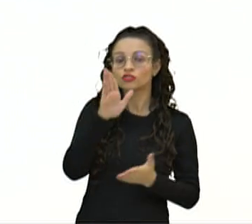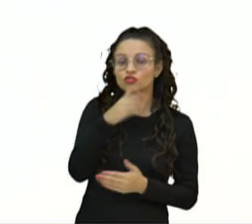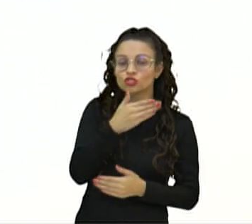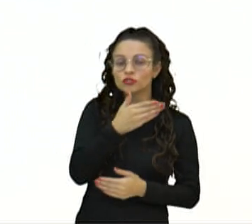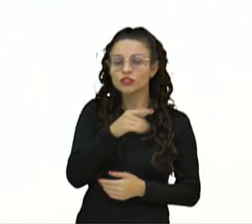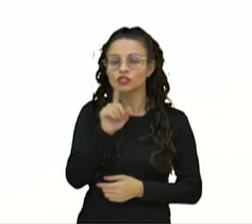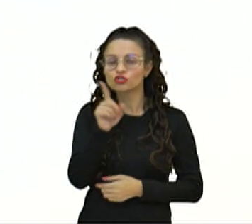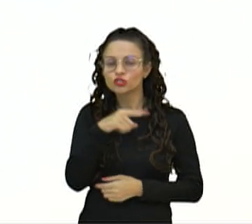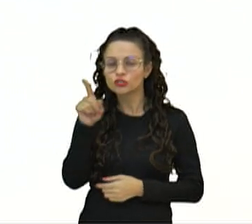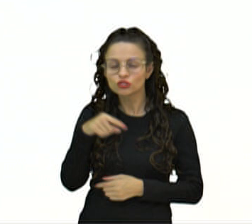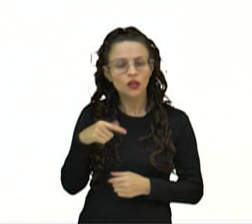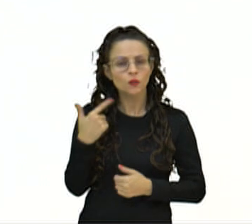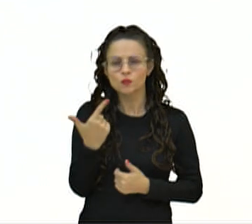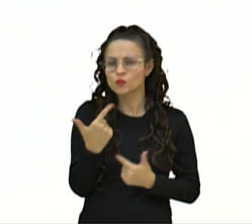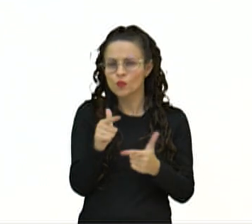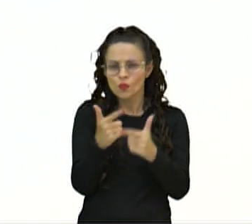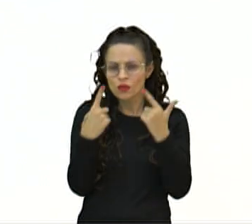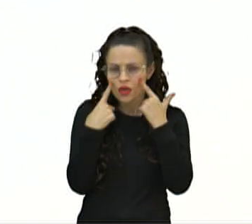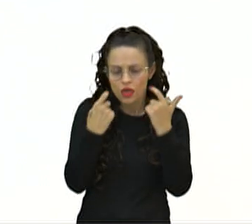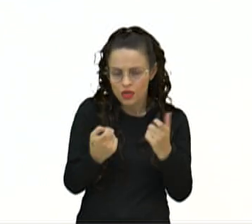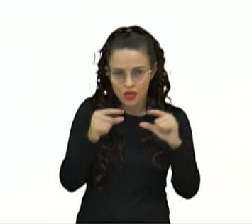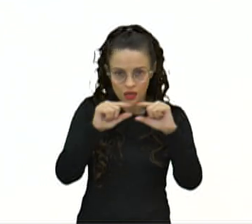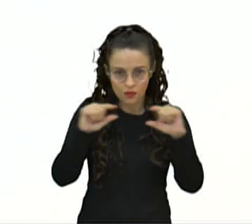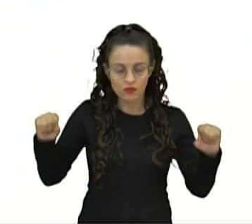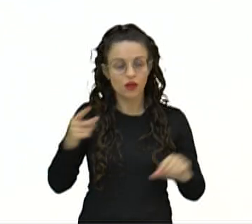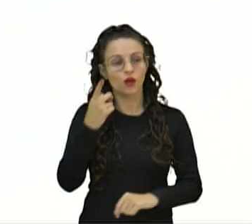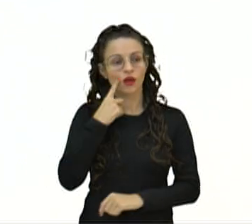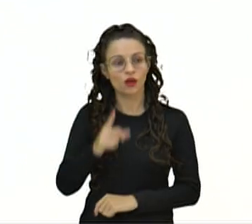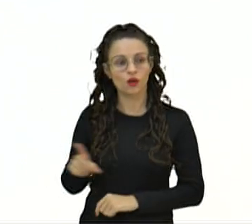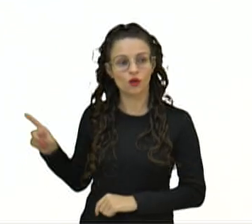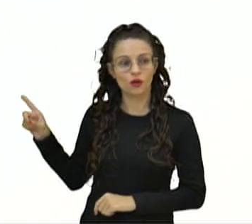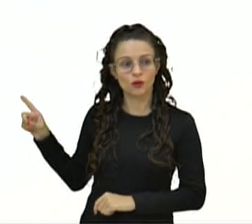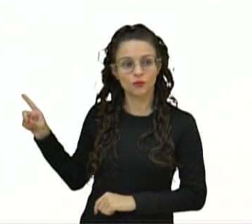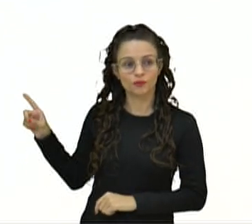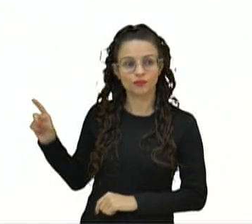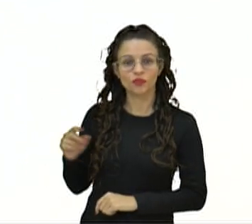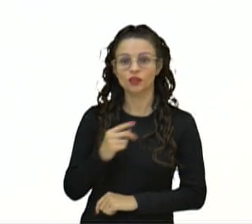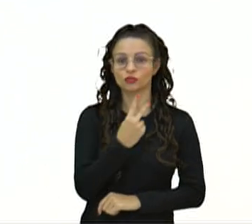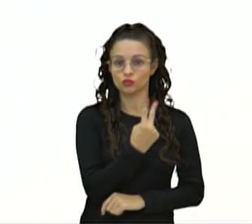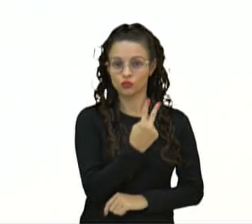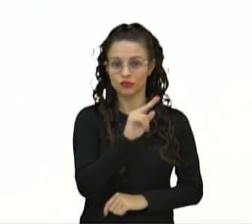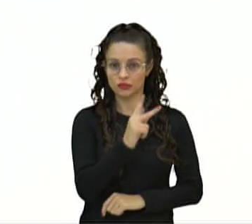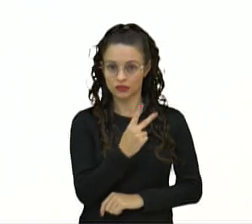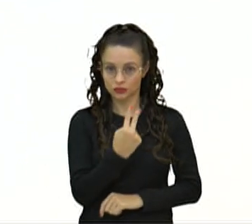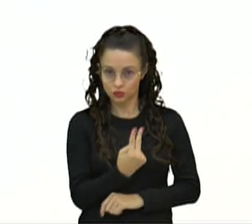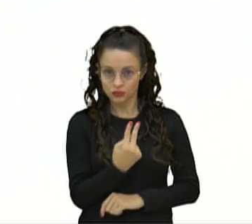não me interessam na equação. Então eu tenho 2H2 aqui,